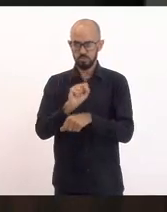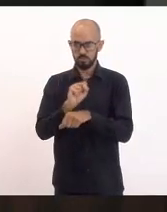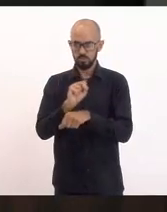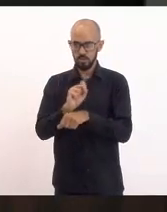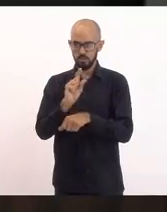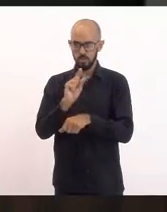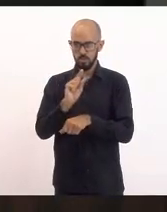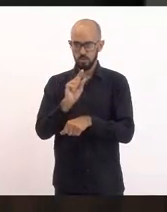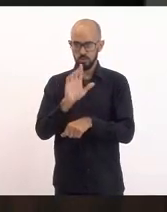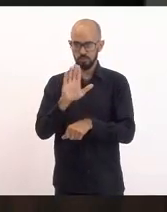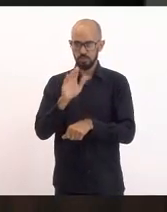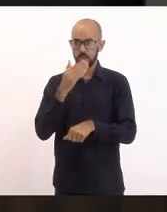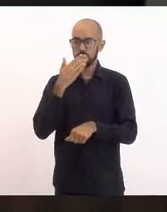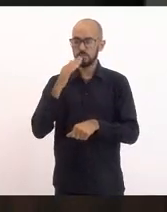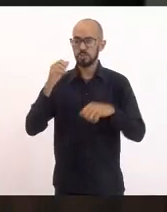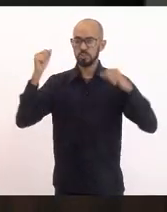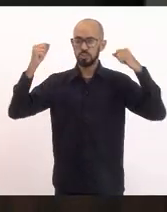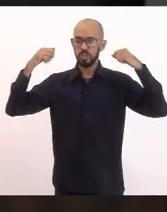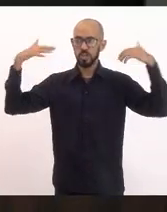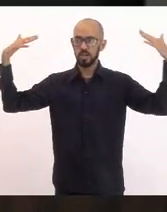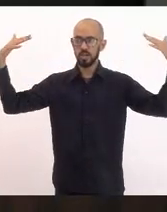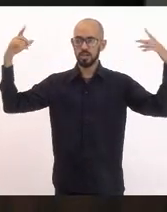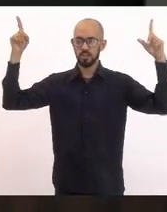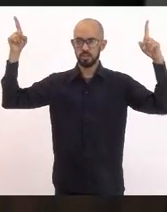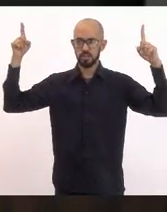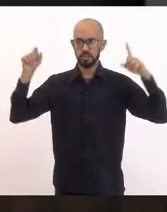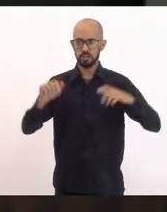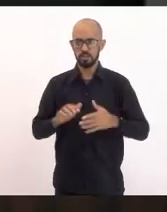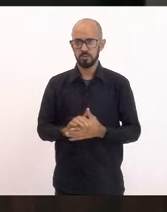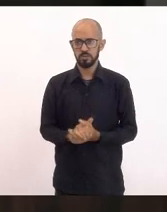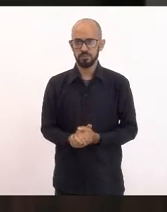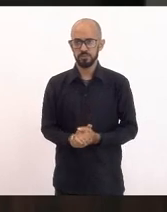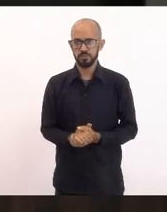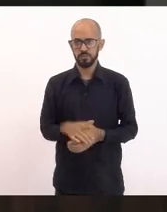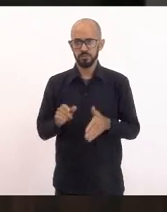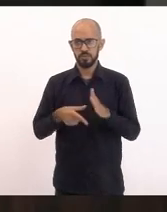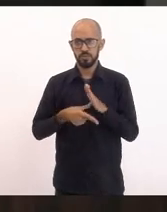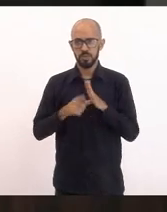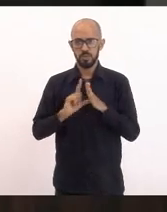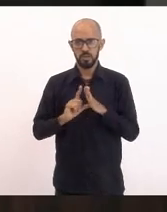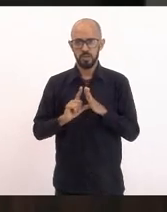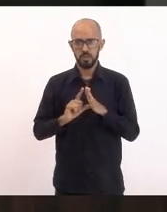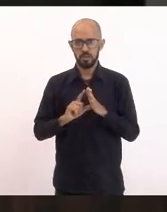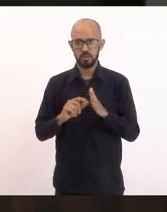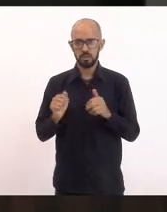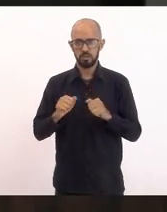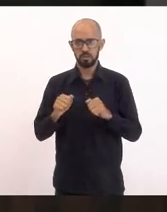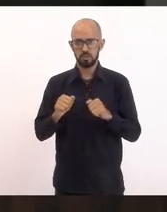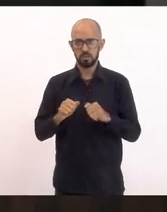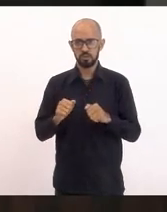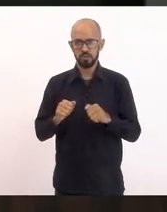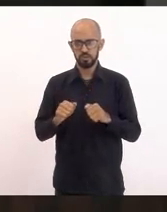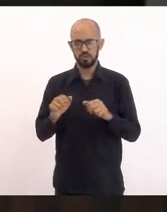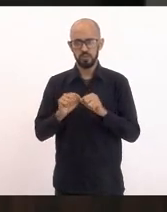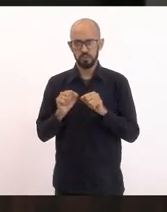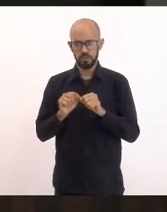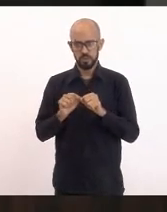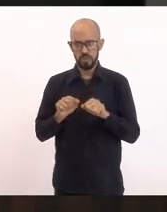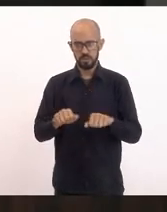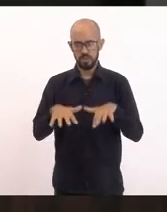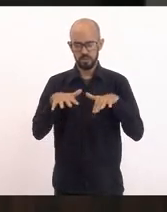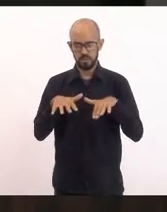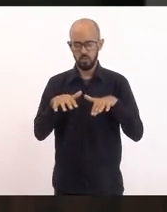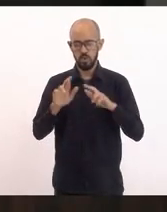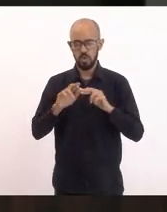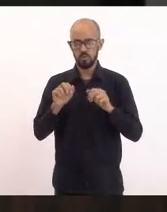Eu pediria, antes de convocar a sessão, eu reuni com alguns representantes.